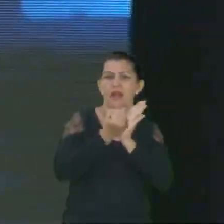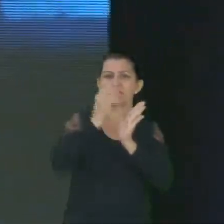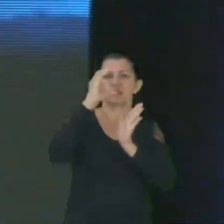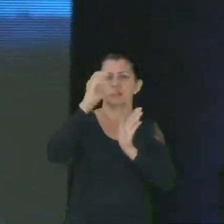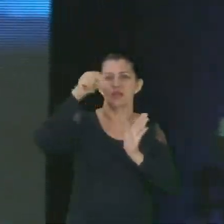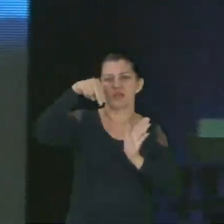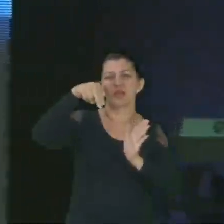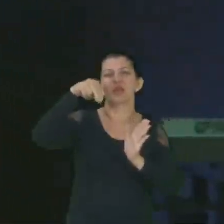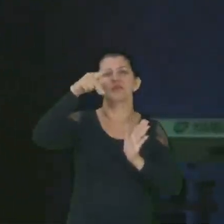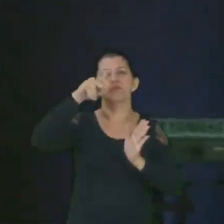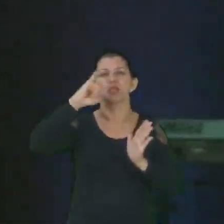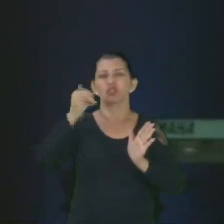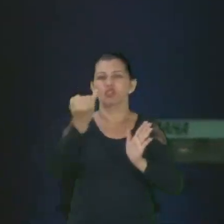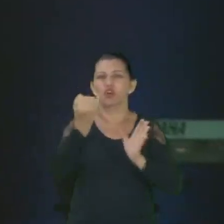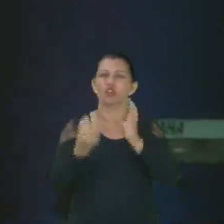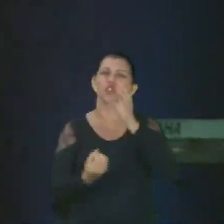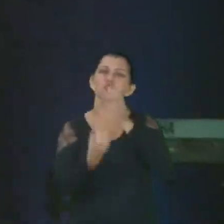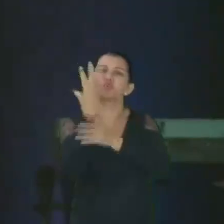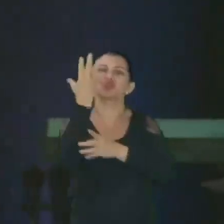ONG qualquer.